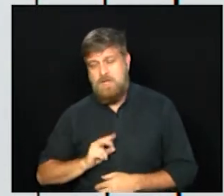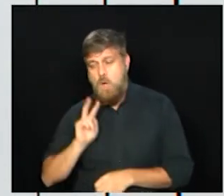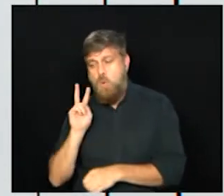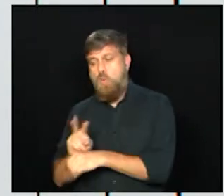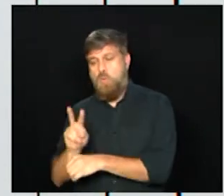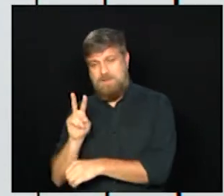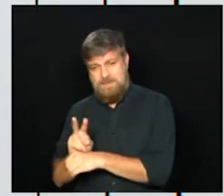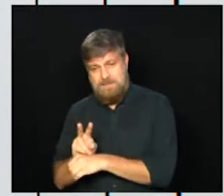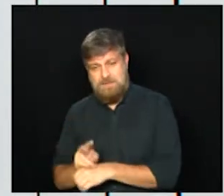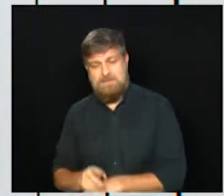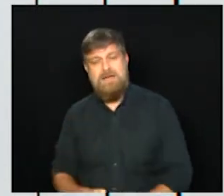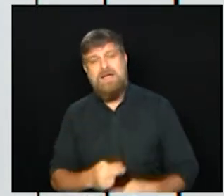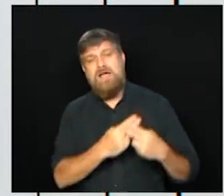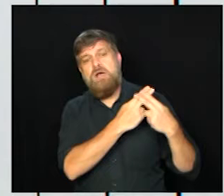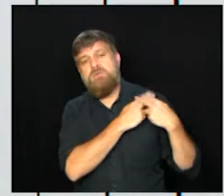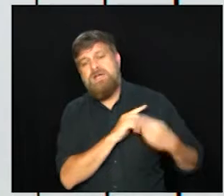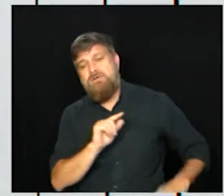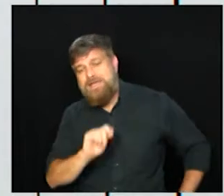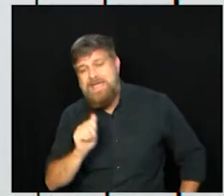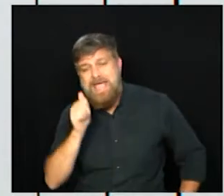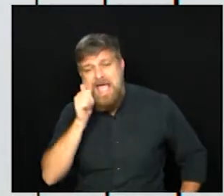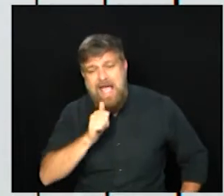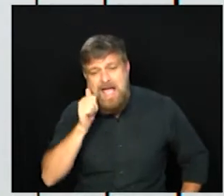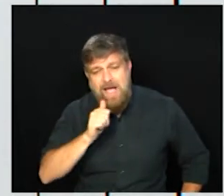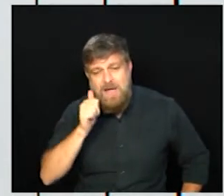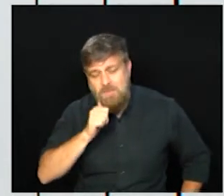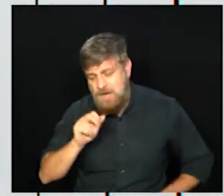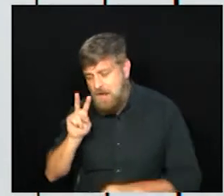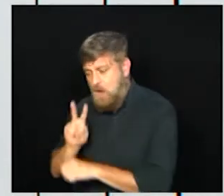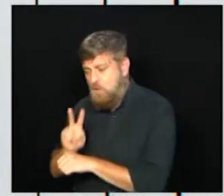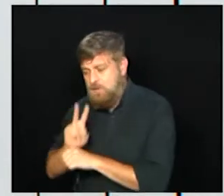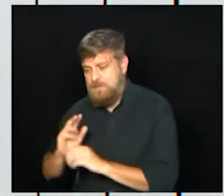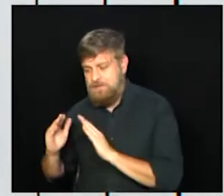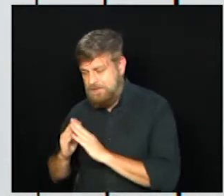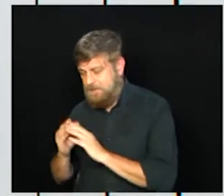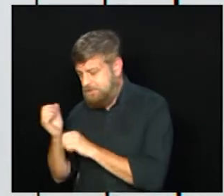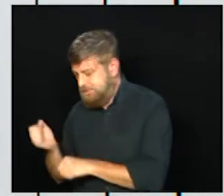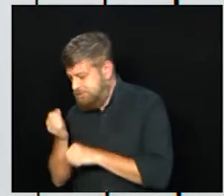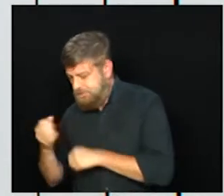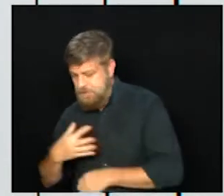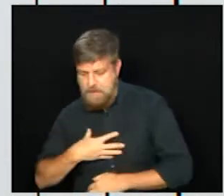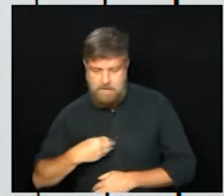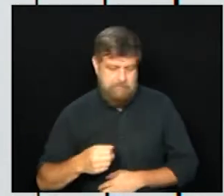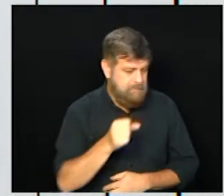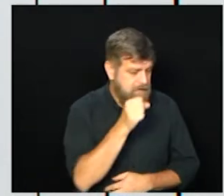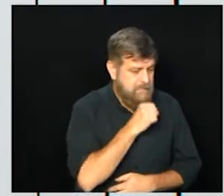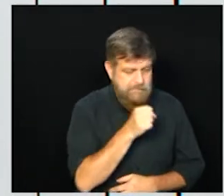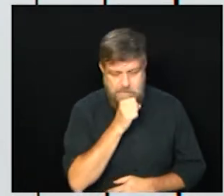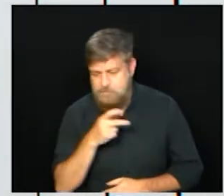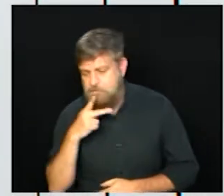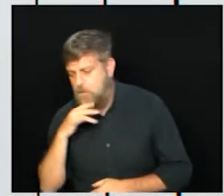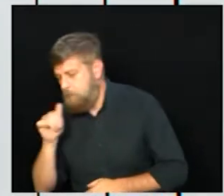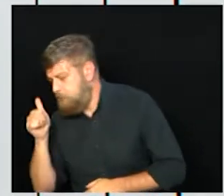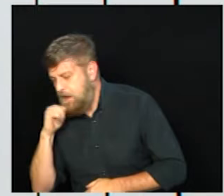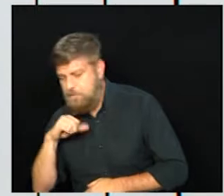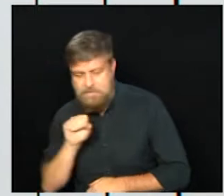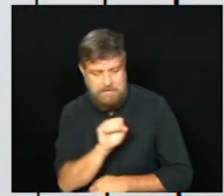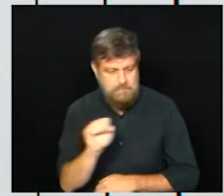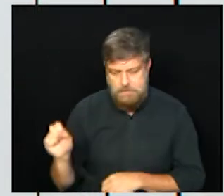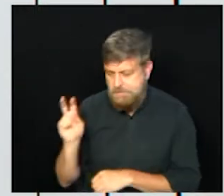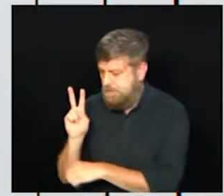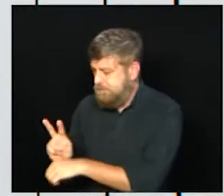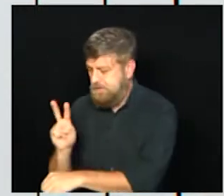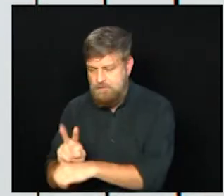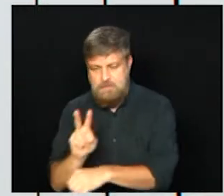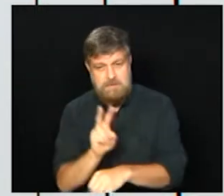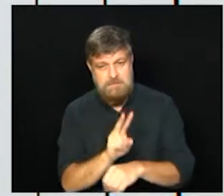né, as mulheres ficam responsáveis por todo o cuidado da casa, dos filhos, dos avós, dos pais, dos sogros. E